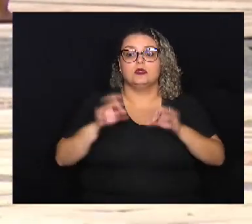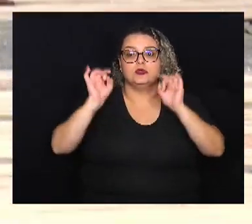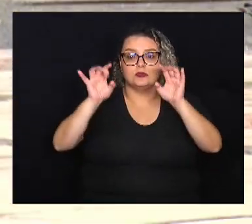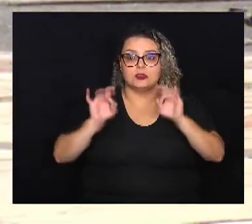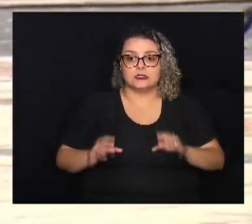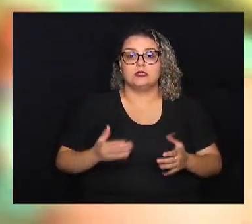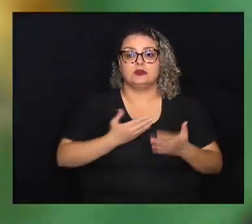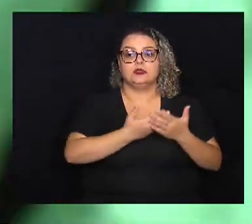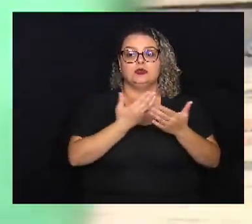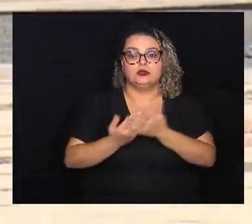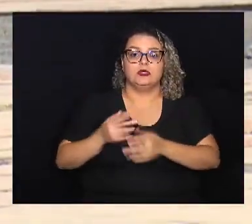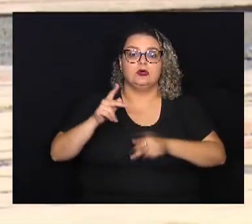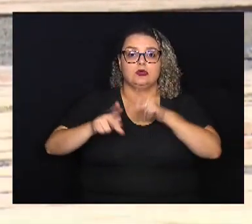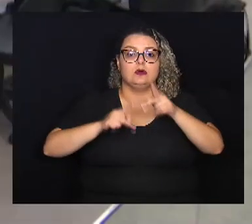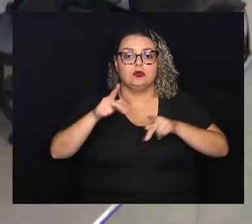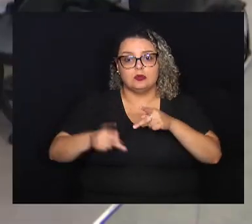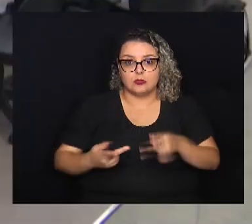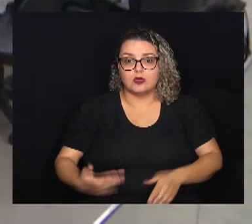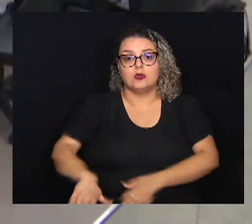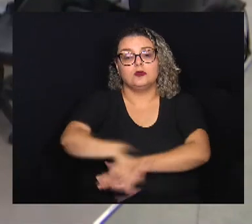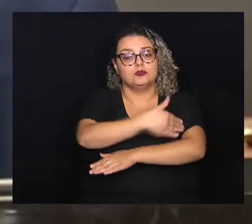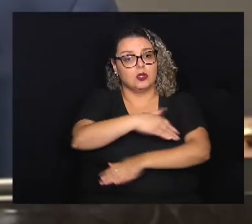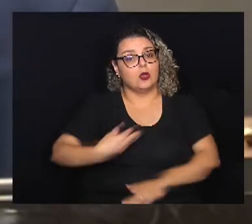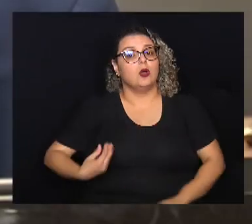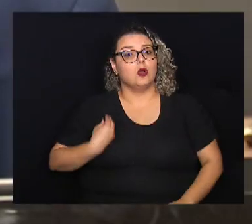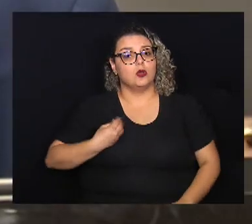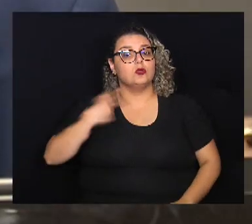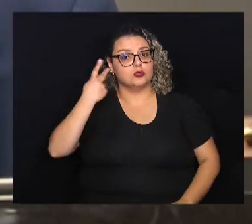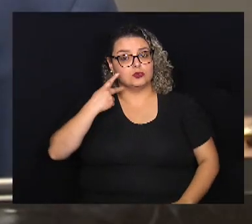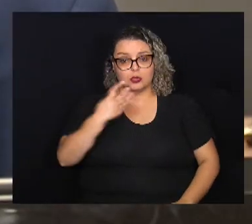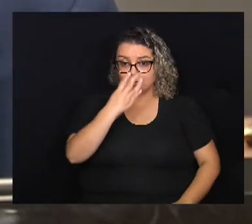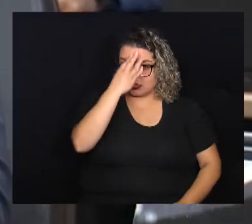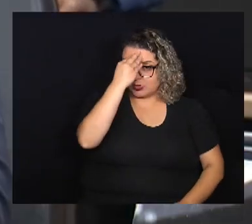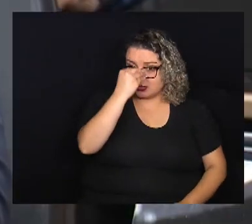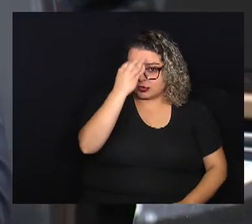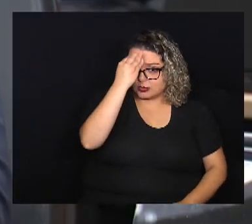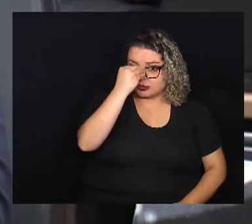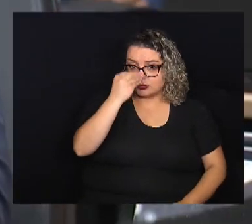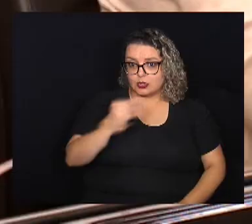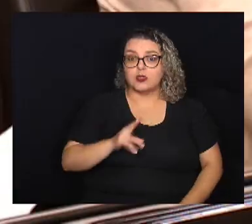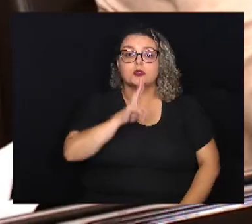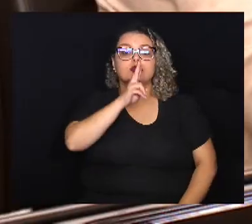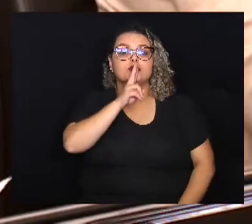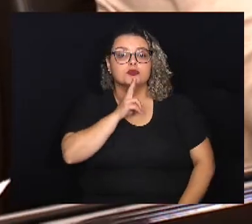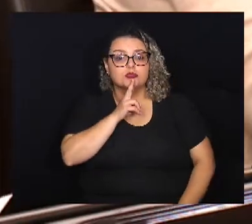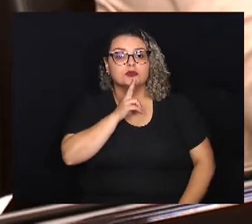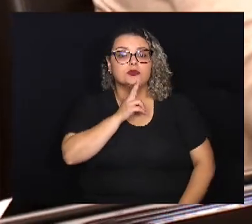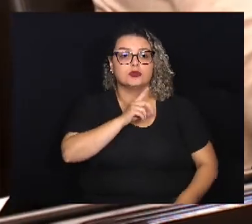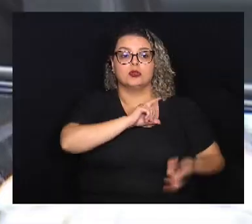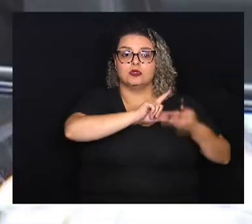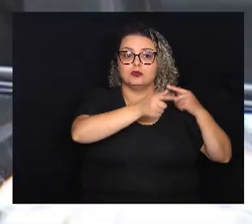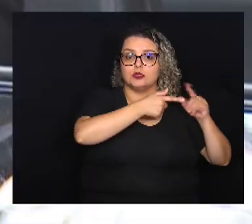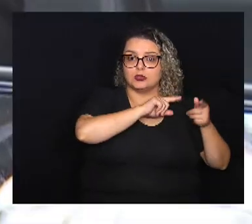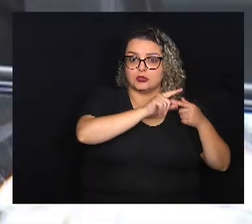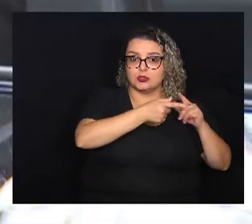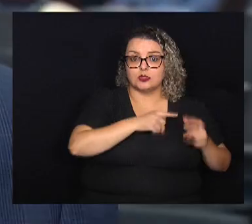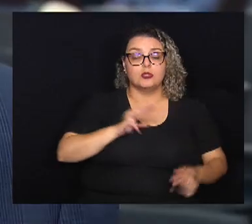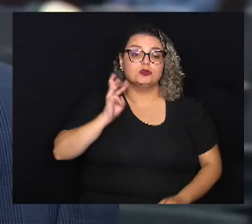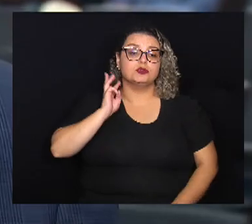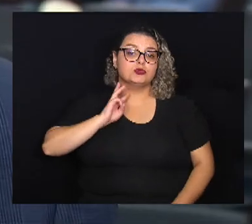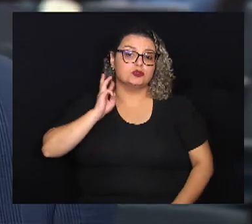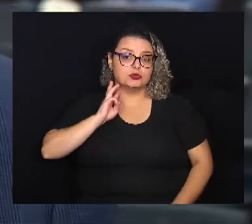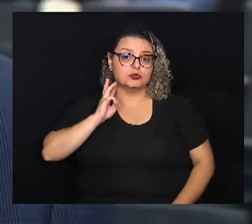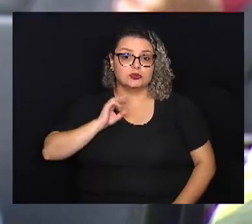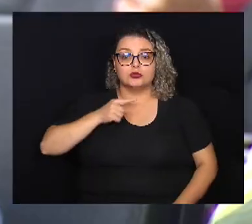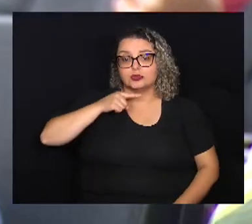sobre a população em situação de rua os vereadores Jair da Farmácia Nelson Ossiri Major Jaime Cecílio Santos